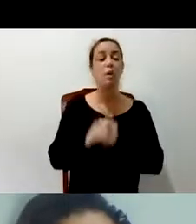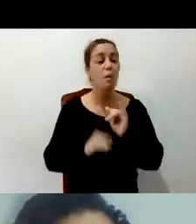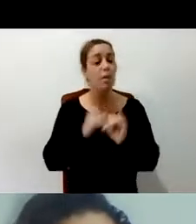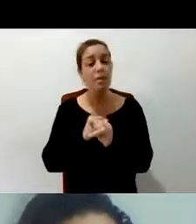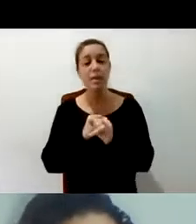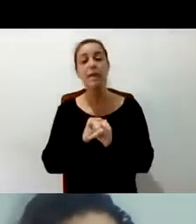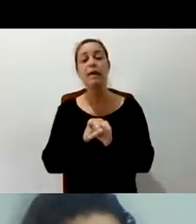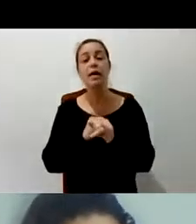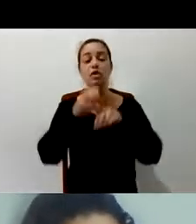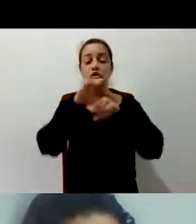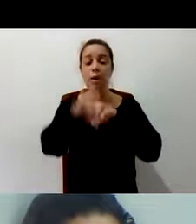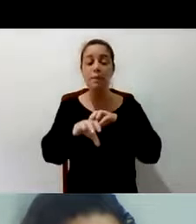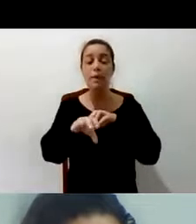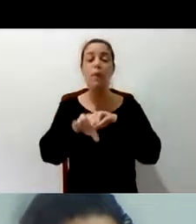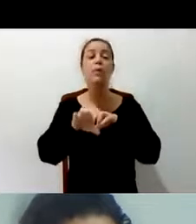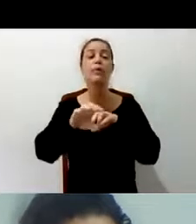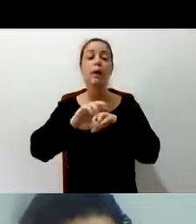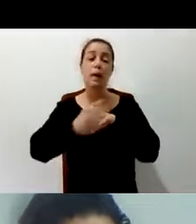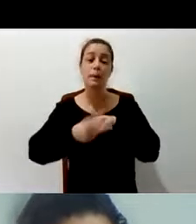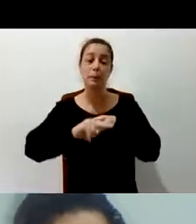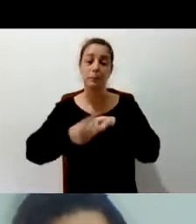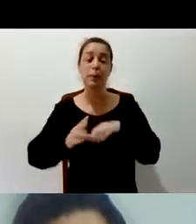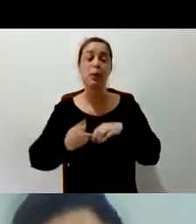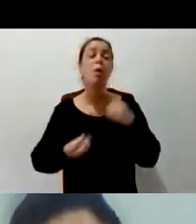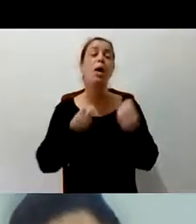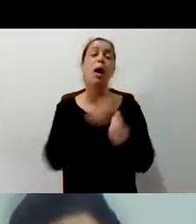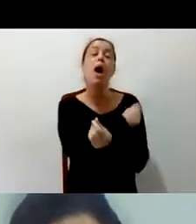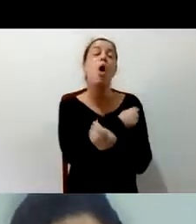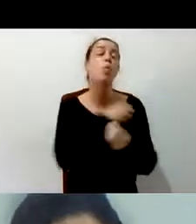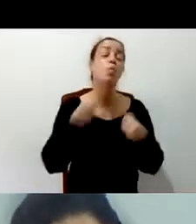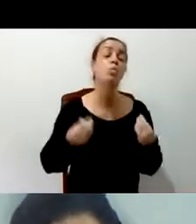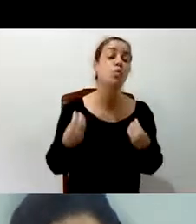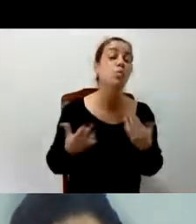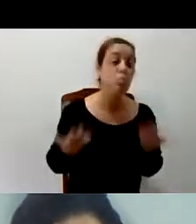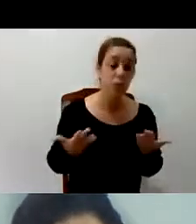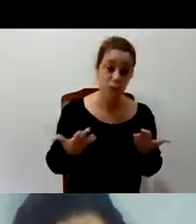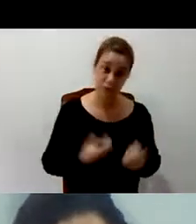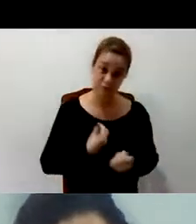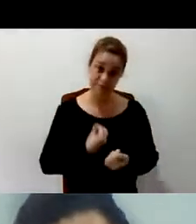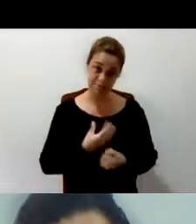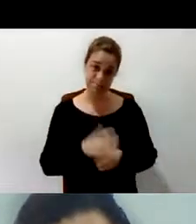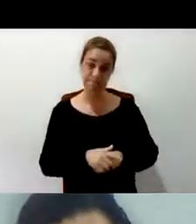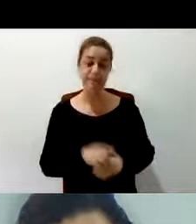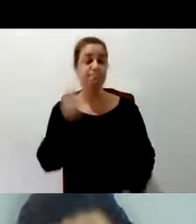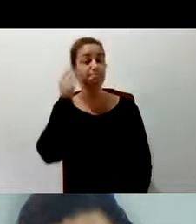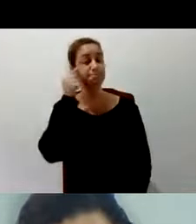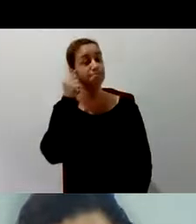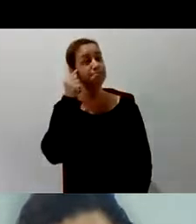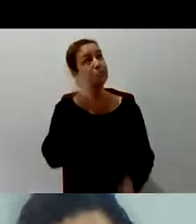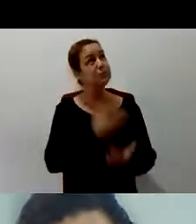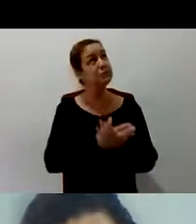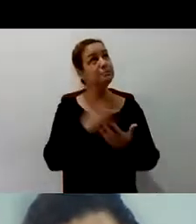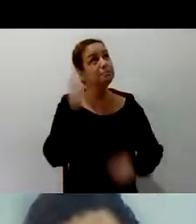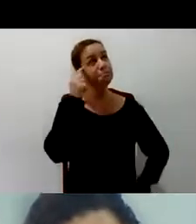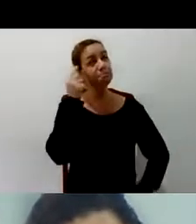vai ser esses alunos, né? Daí é que eu comecei a pensar sobre isso e veio